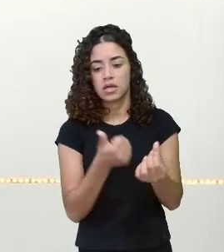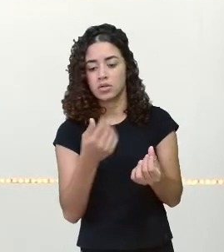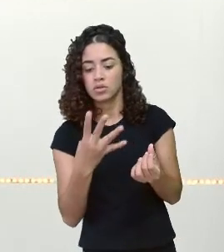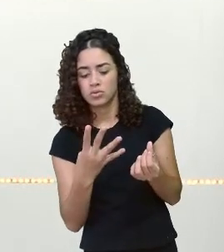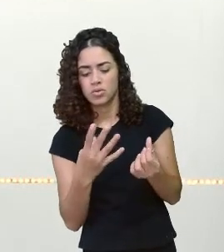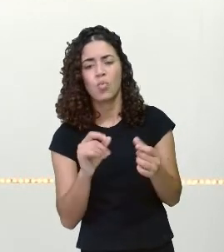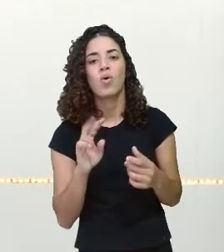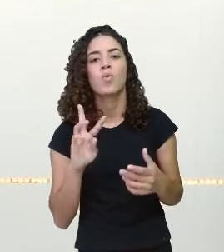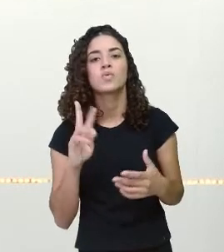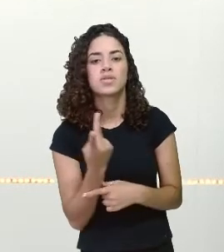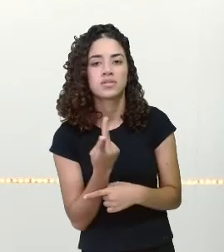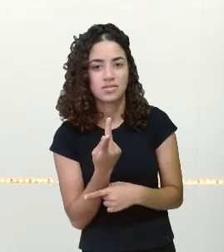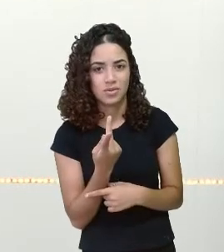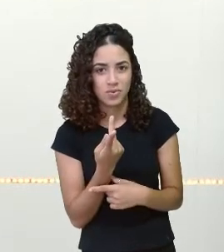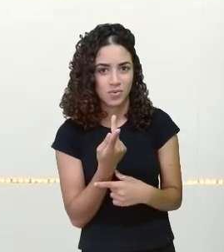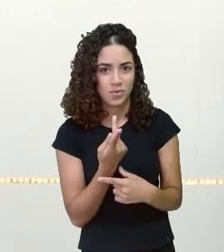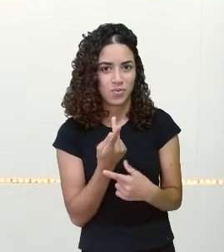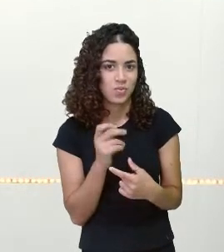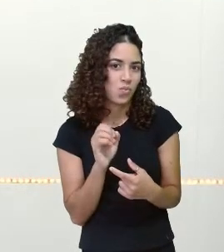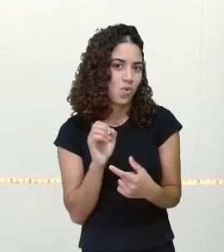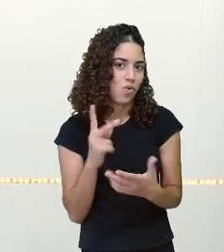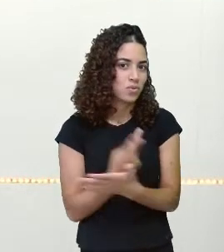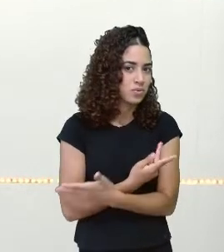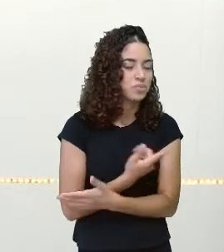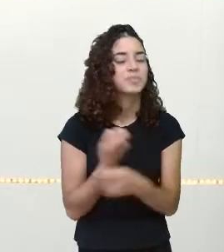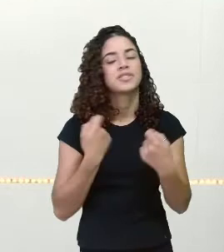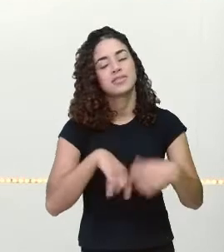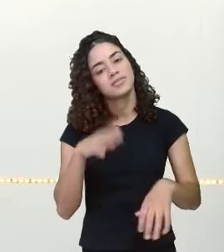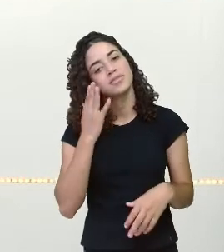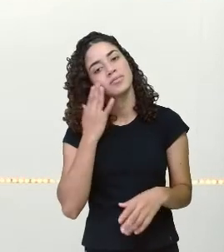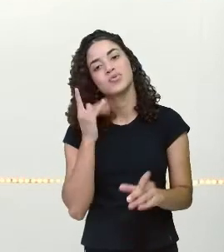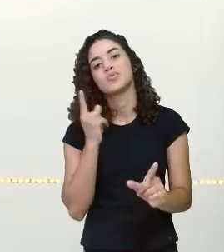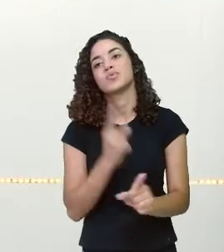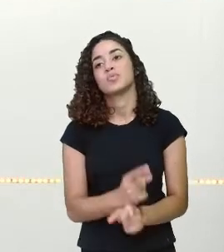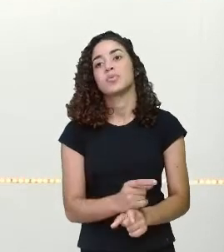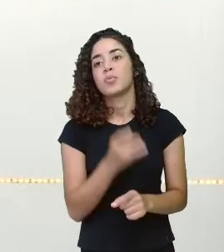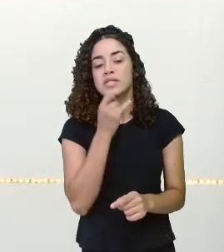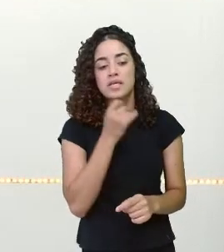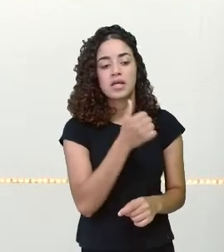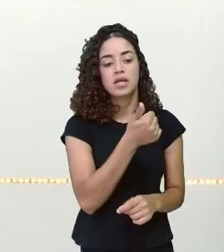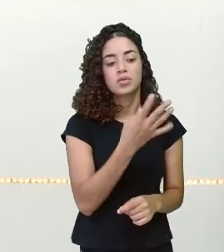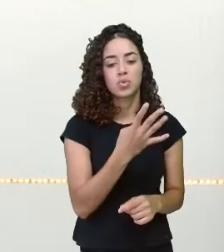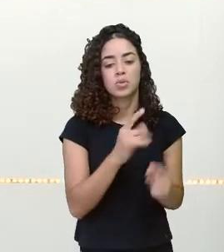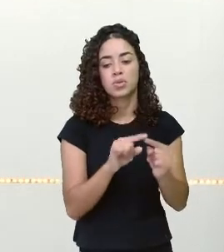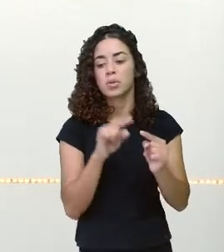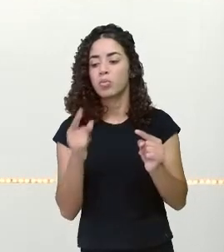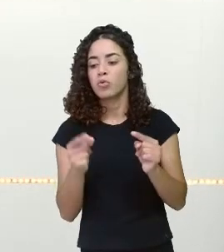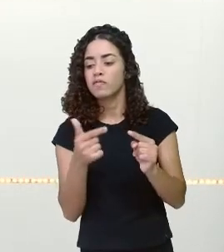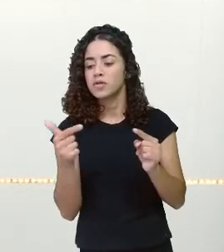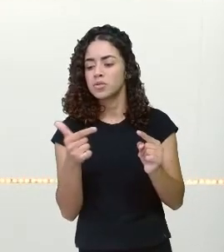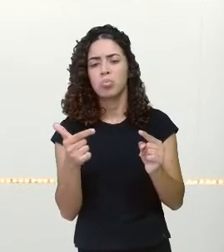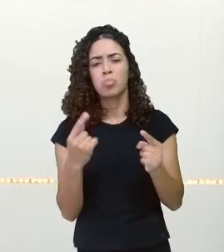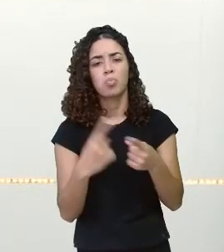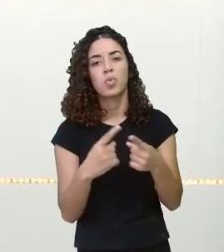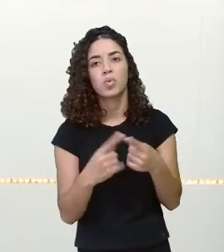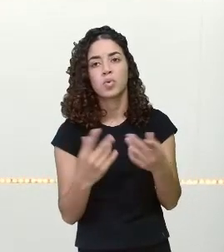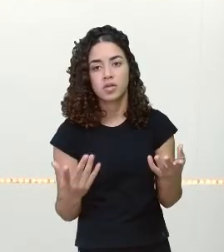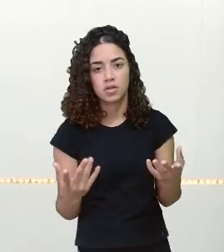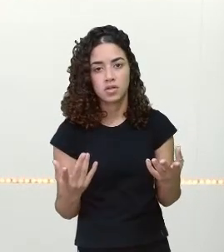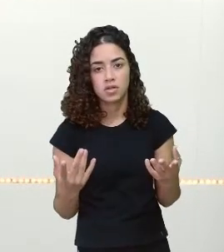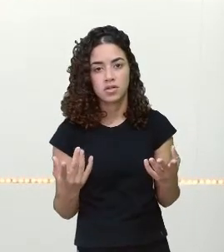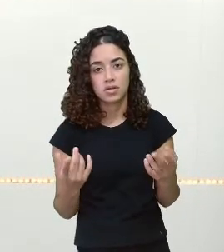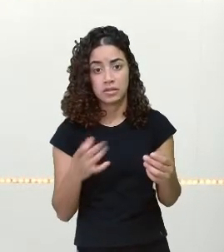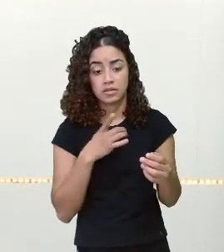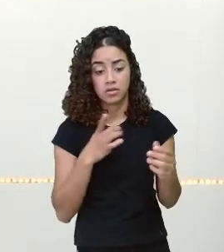precisa descobrir isso. Saiu de 14, chegou em 22, o que está acontecendo? Será que tem